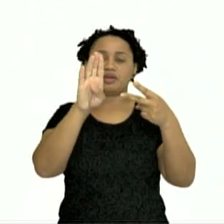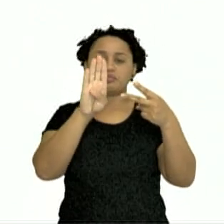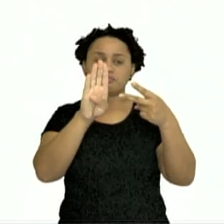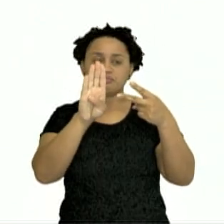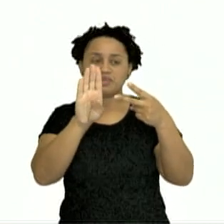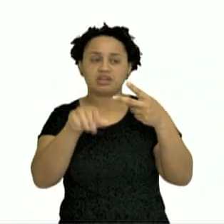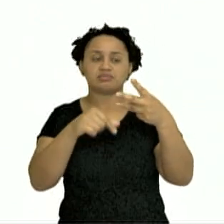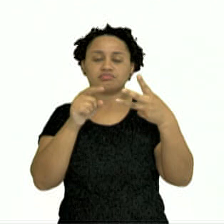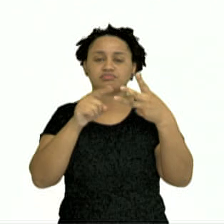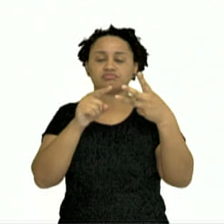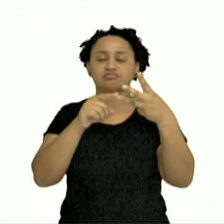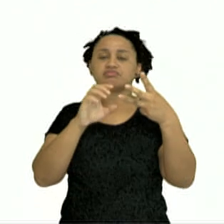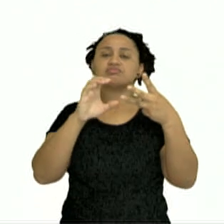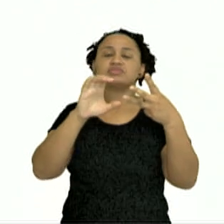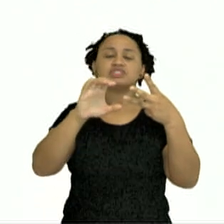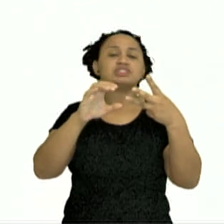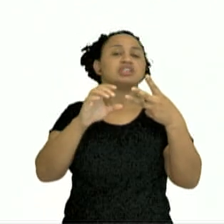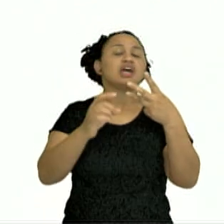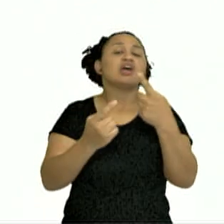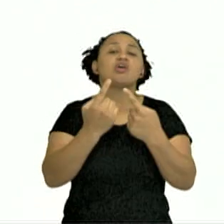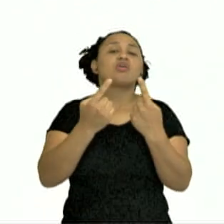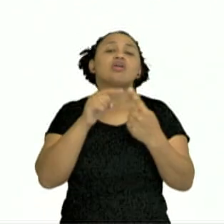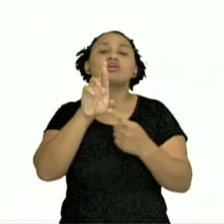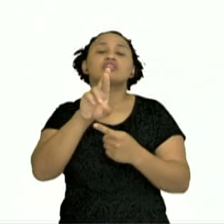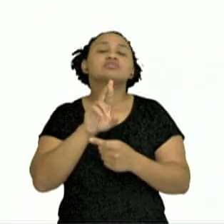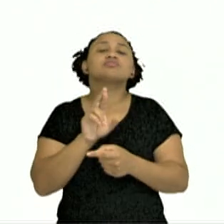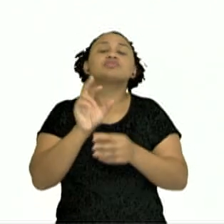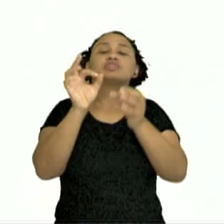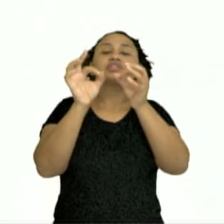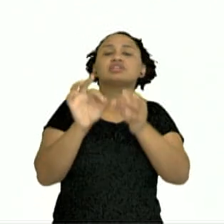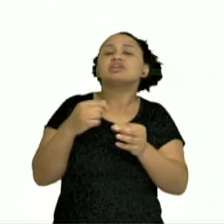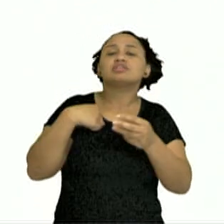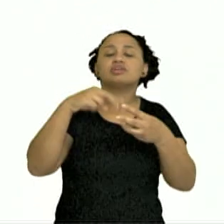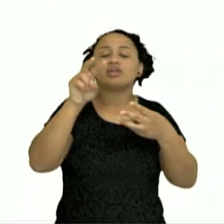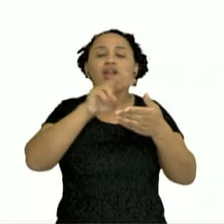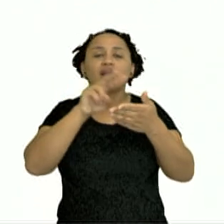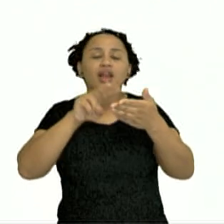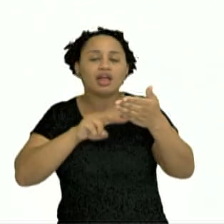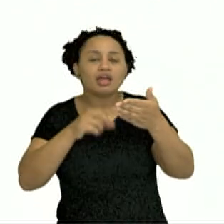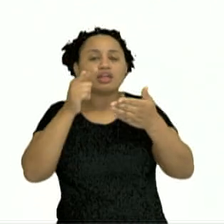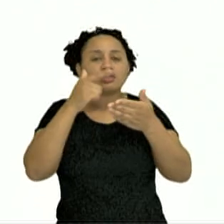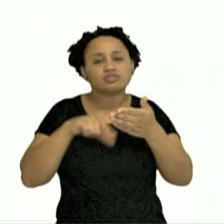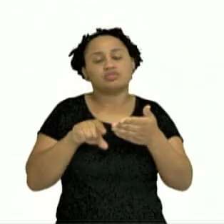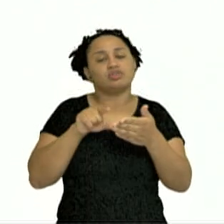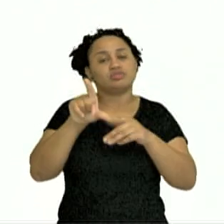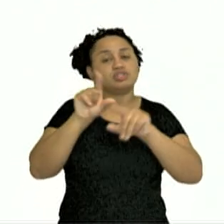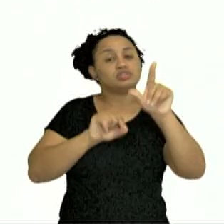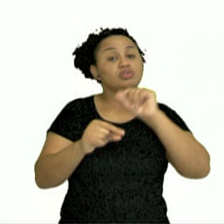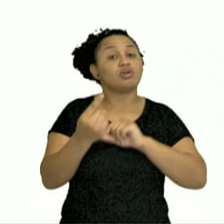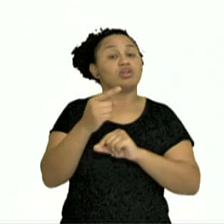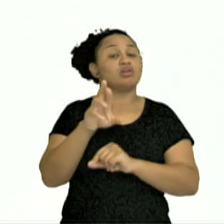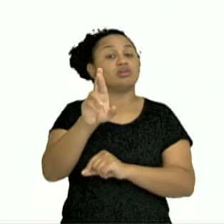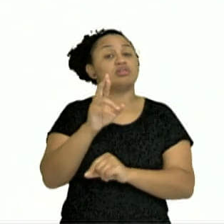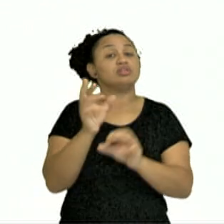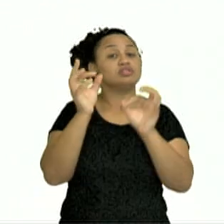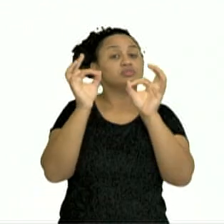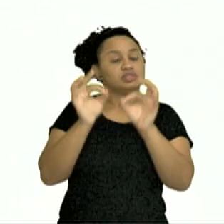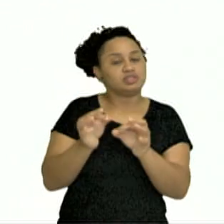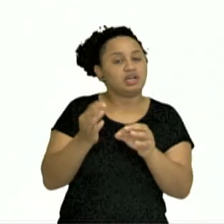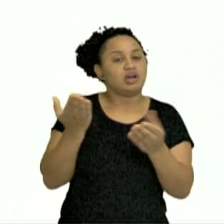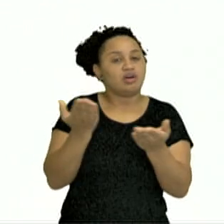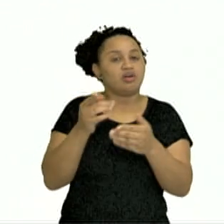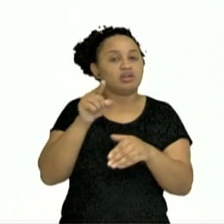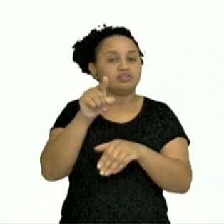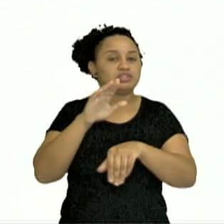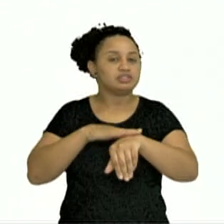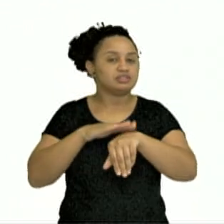longitude, letra B, latitude ou letra C, altitude? Letra A, letra B ou letra